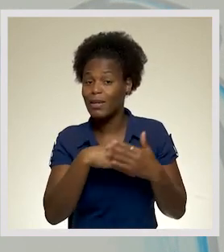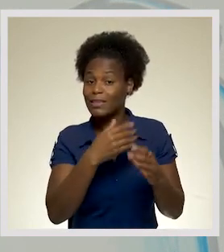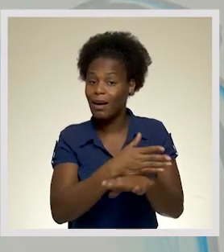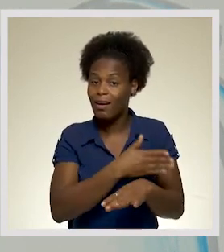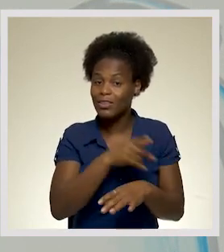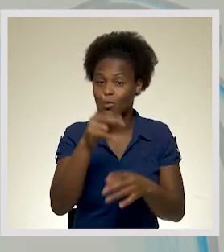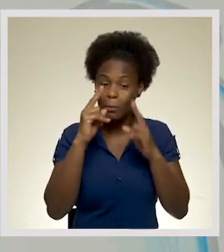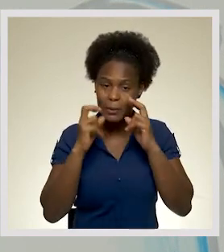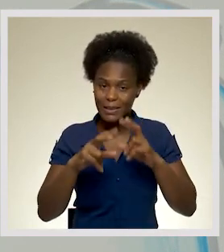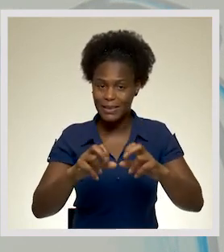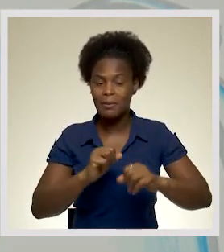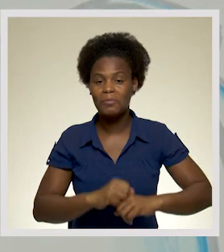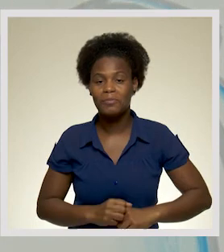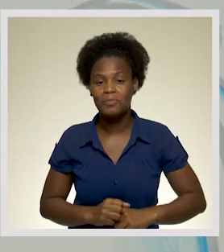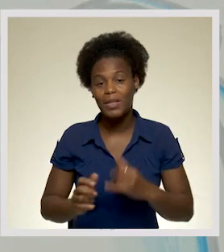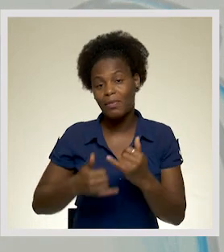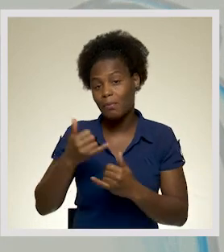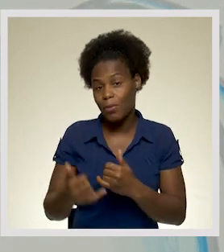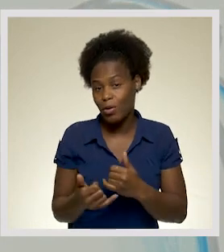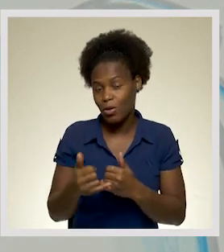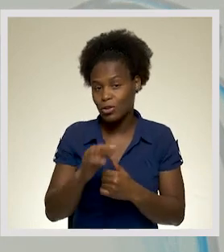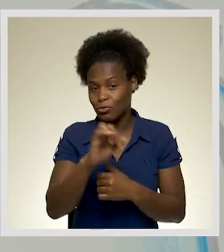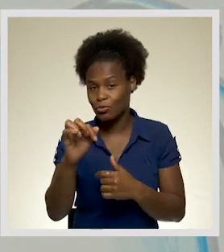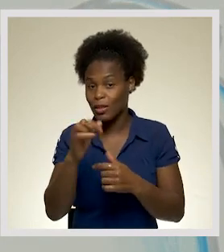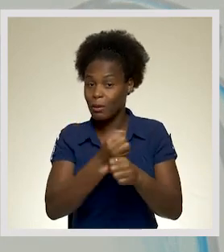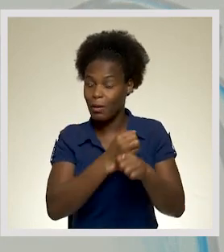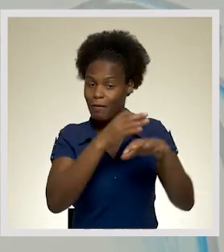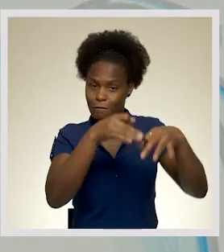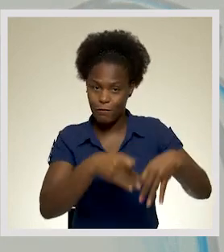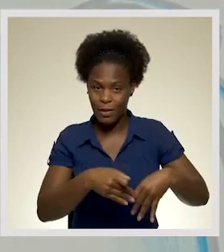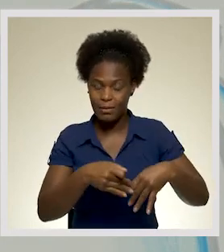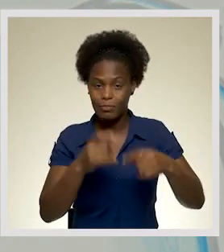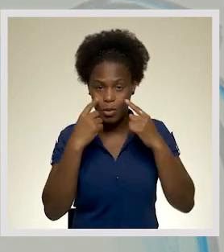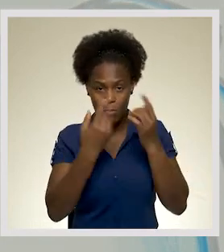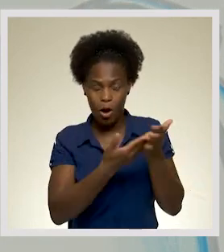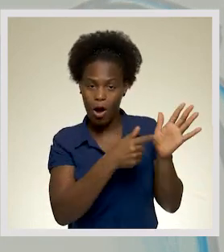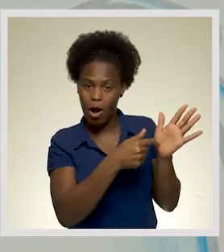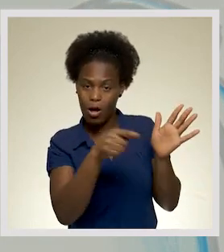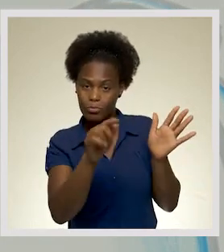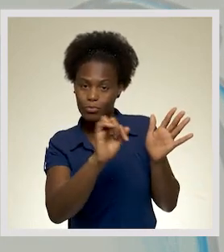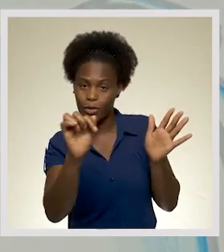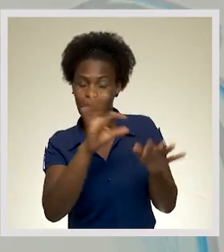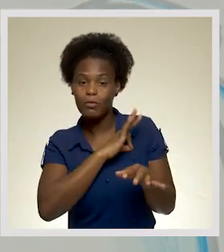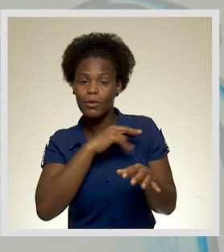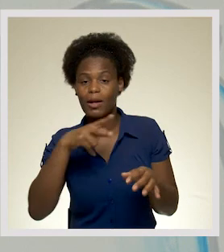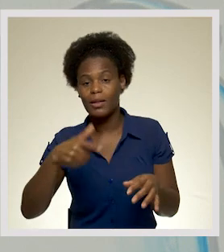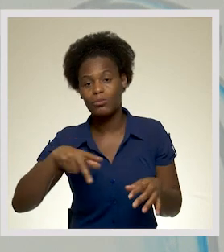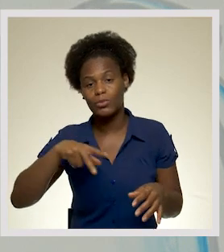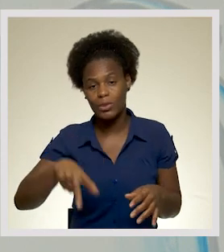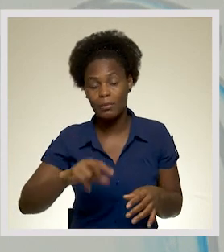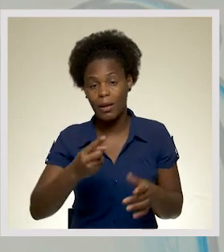pesquisa. Depois de terem terminado o trabalho, mostrem ao vosso professor de língua portuguesa para